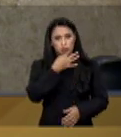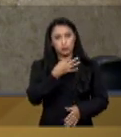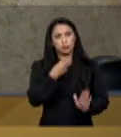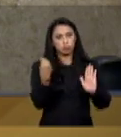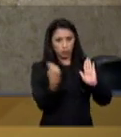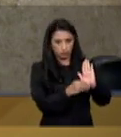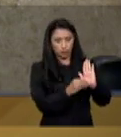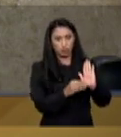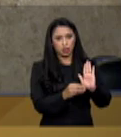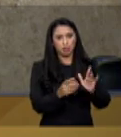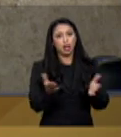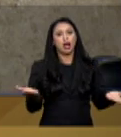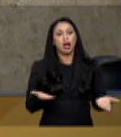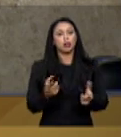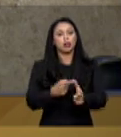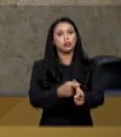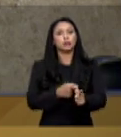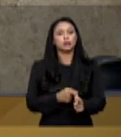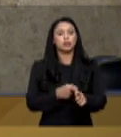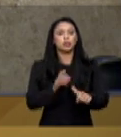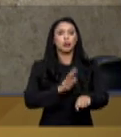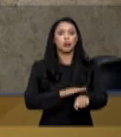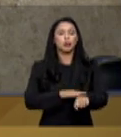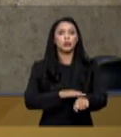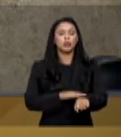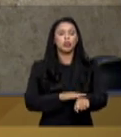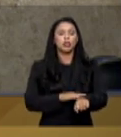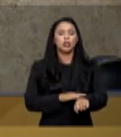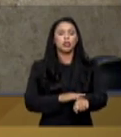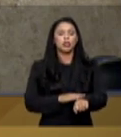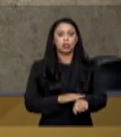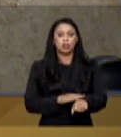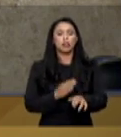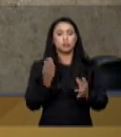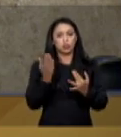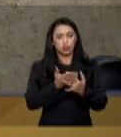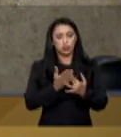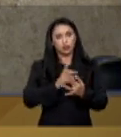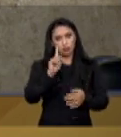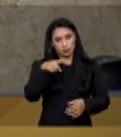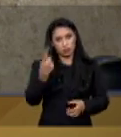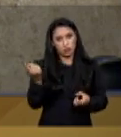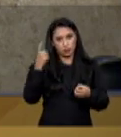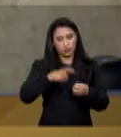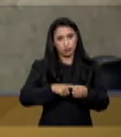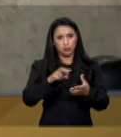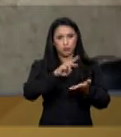resignação. Okay. Eu suspendo os trabalhos pelo tempo regimental e voltaremos com o voto do relator.